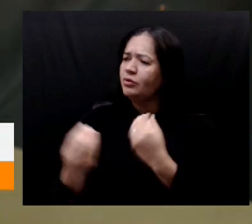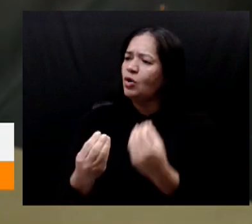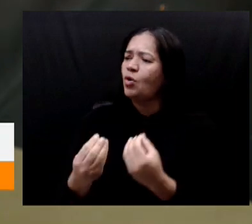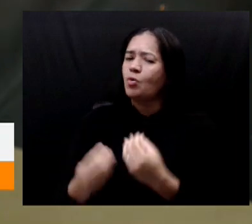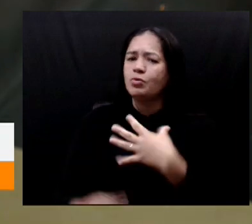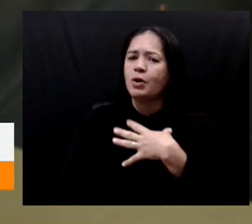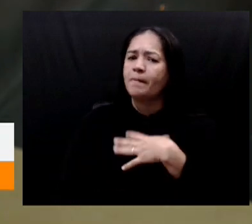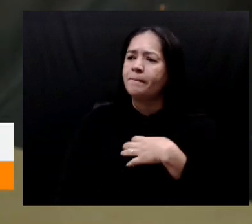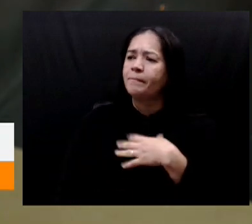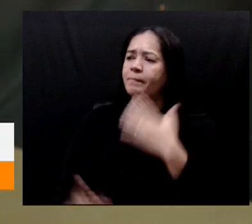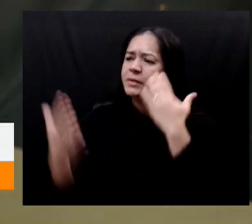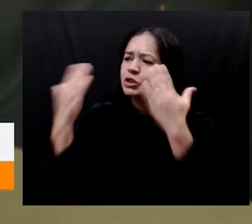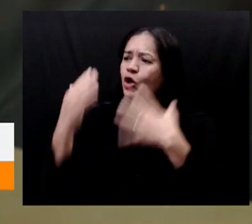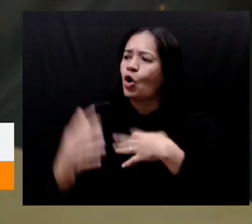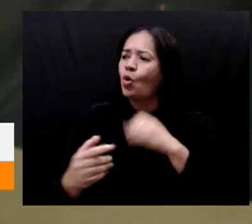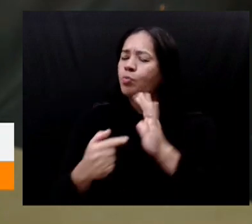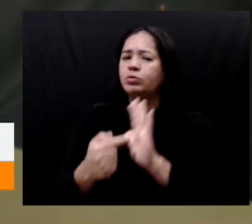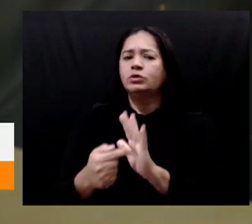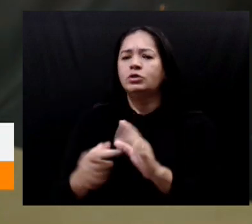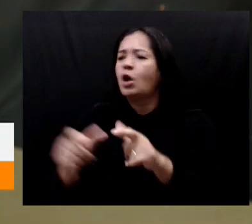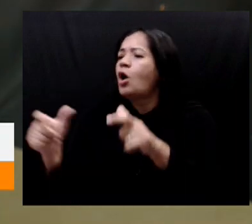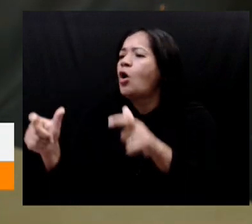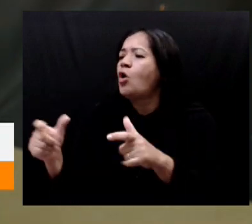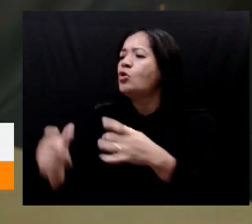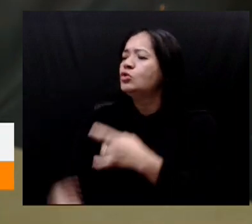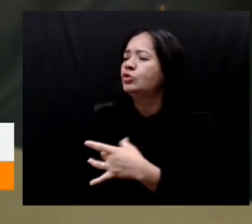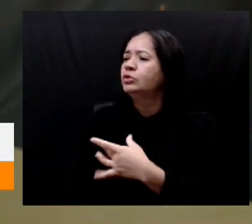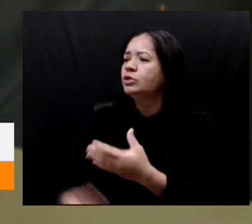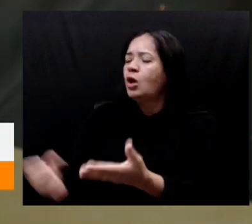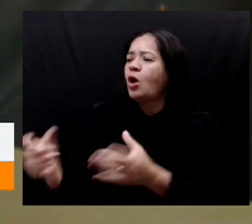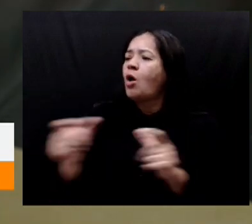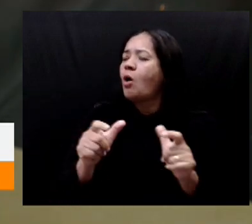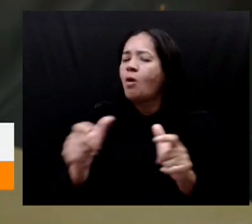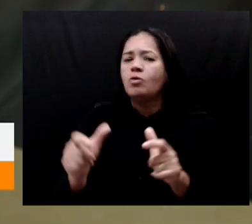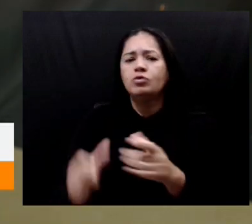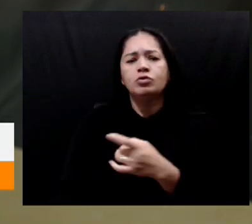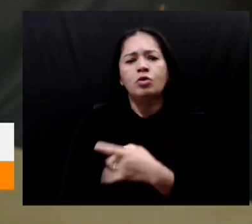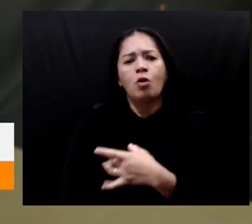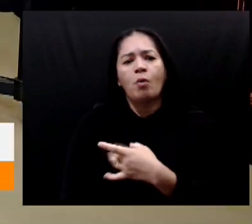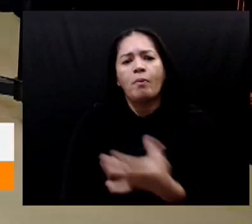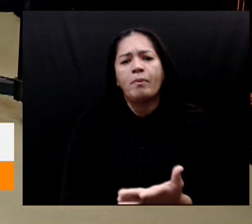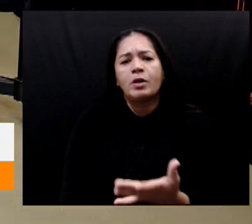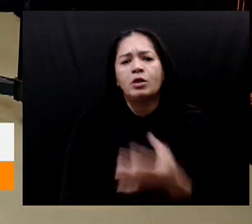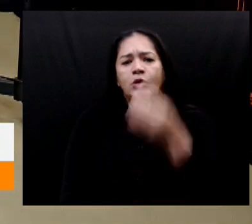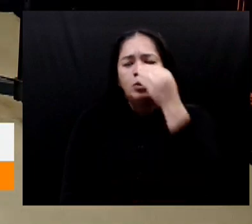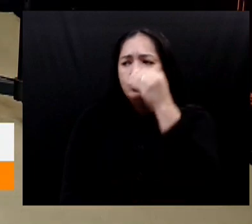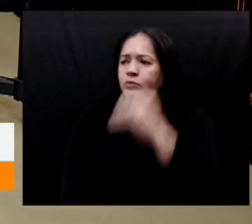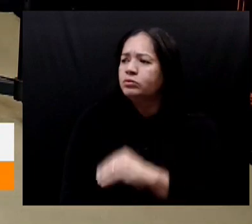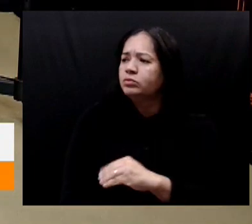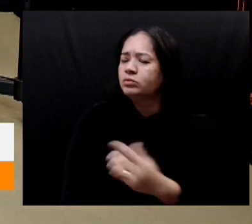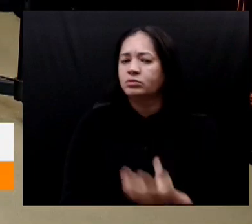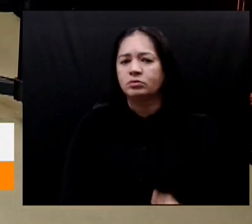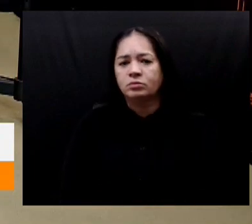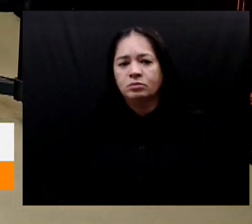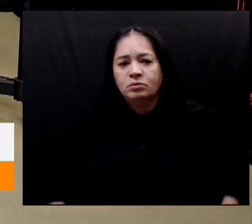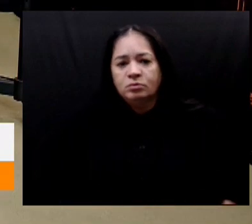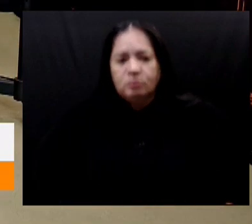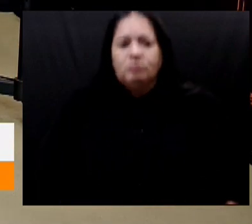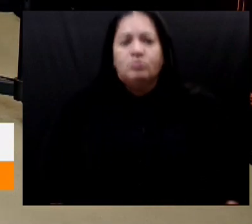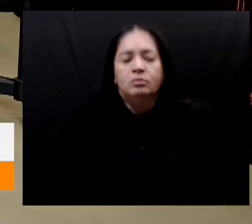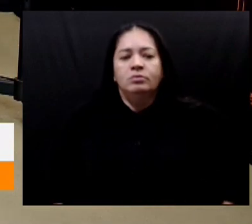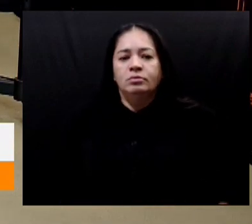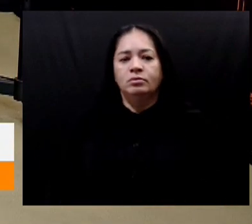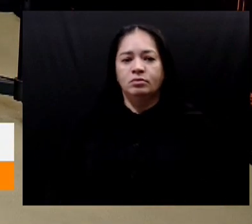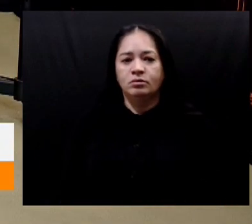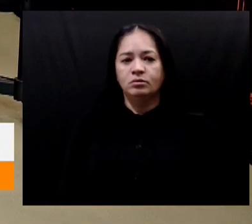onde está esse medo? De onde vem esse medo do fracasso? Então, não